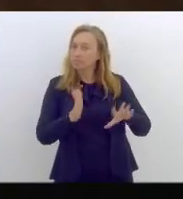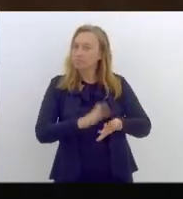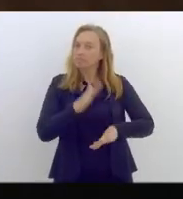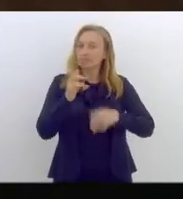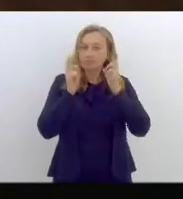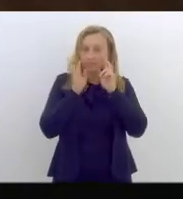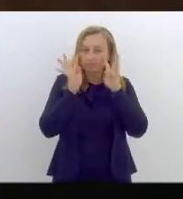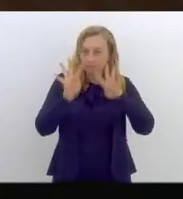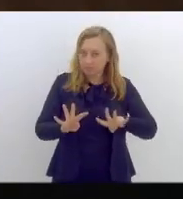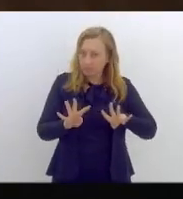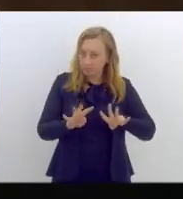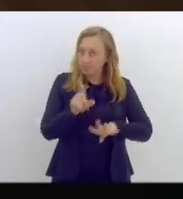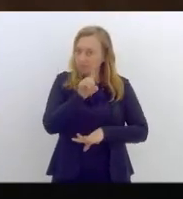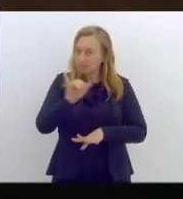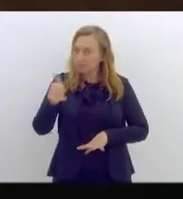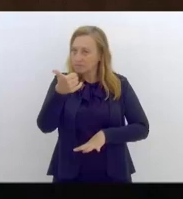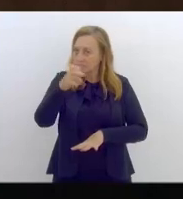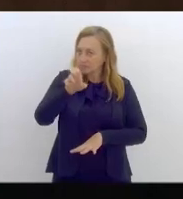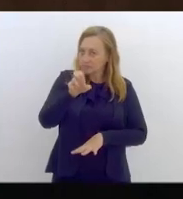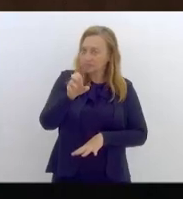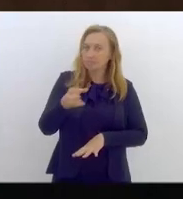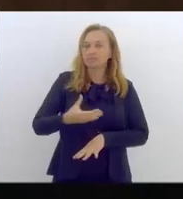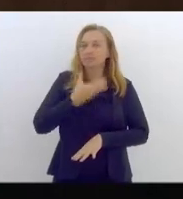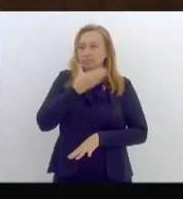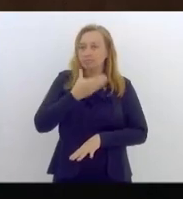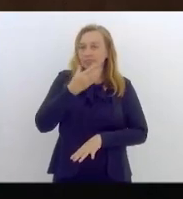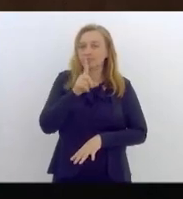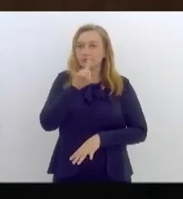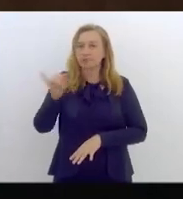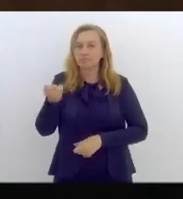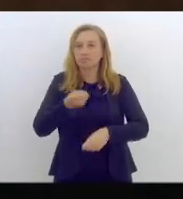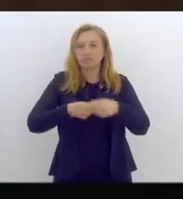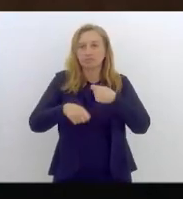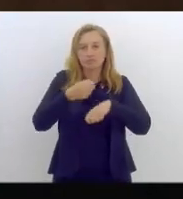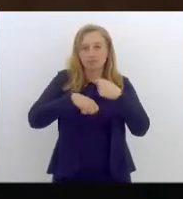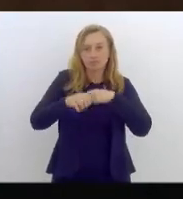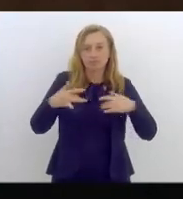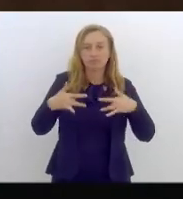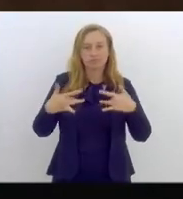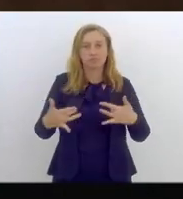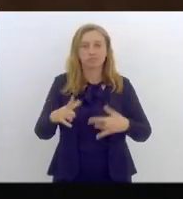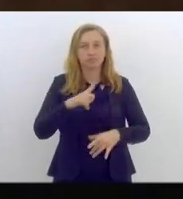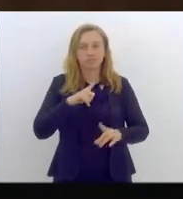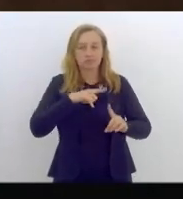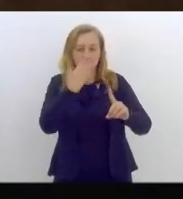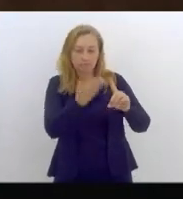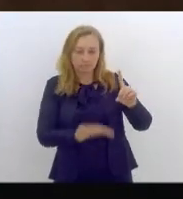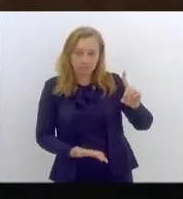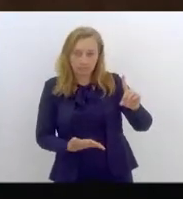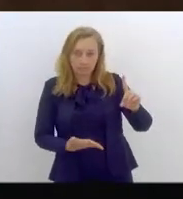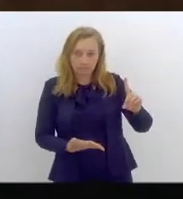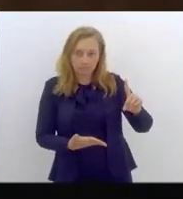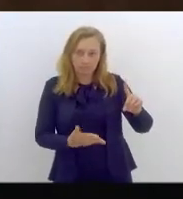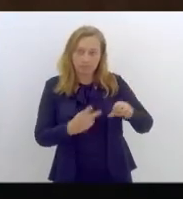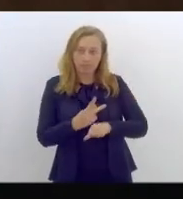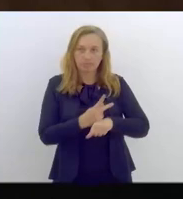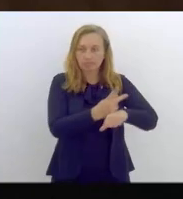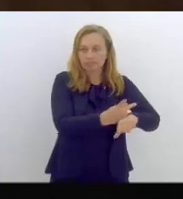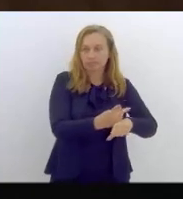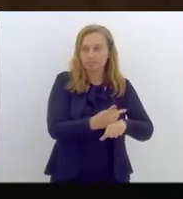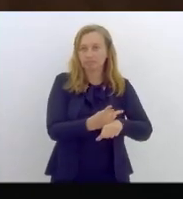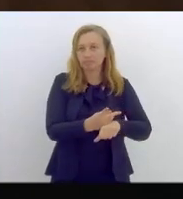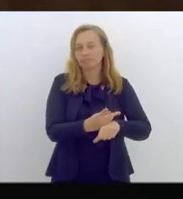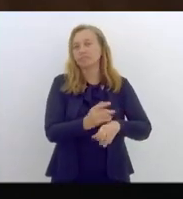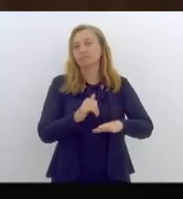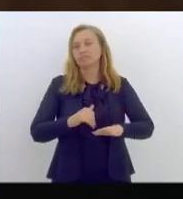alerta no dia 15 de dezembro dia da economia solidária haverá sessão solene de entrega do prêmio postinho que é os